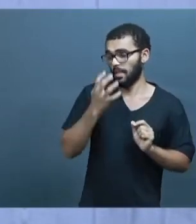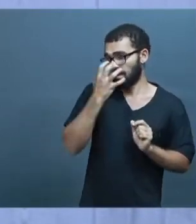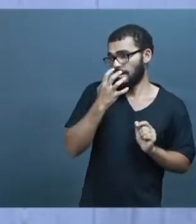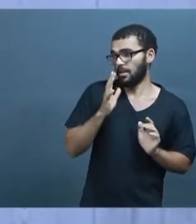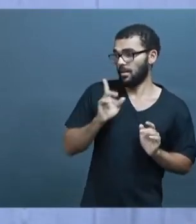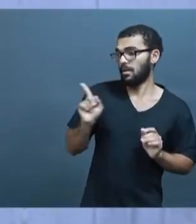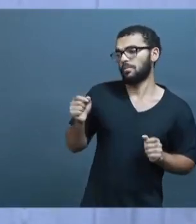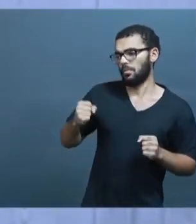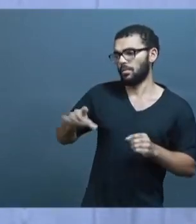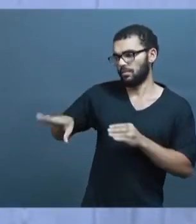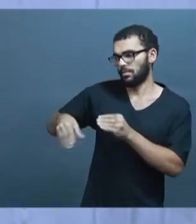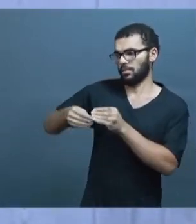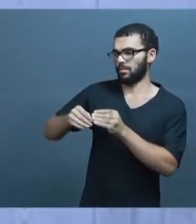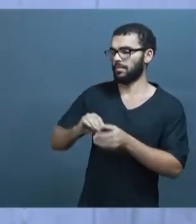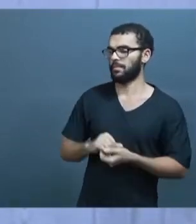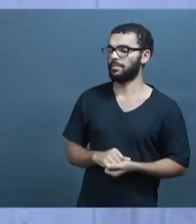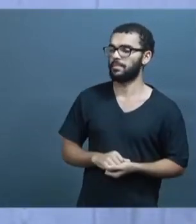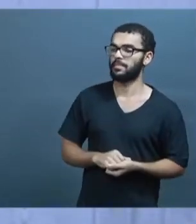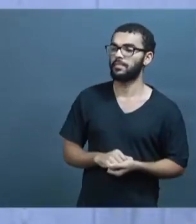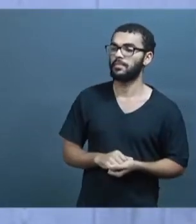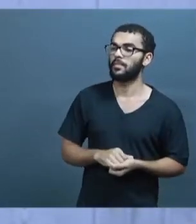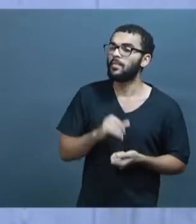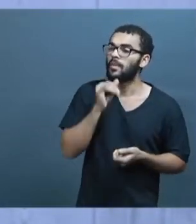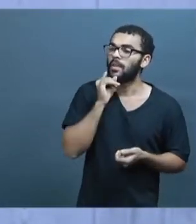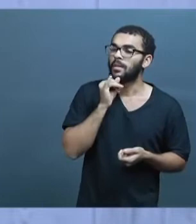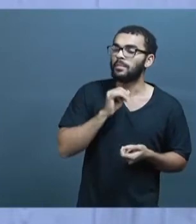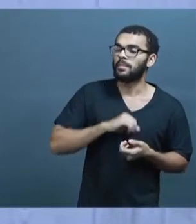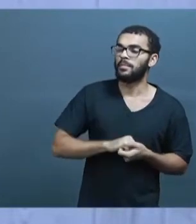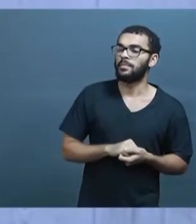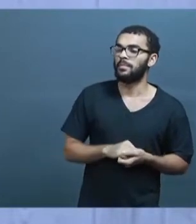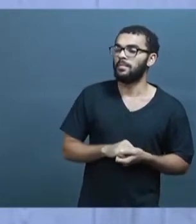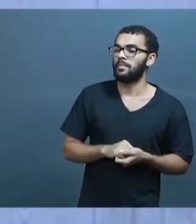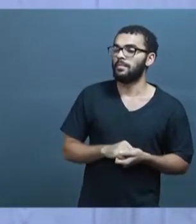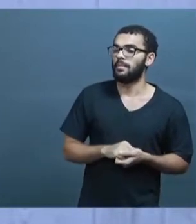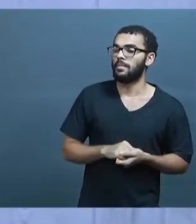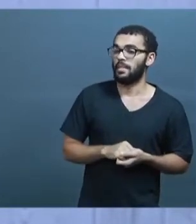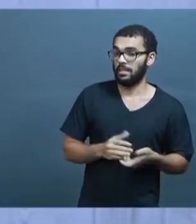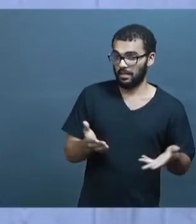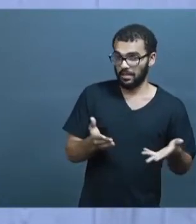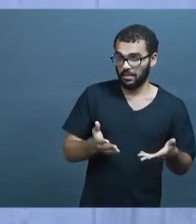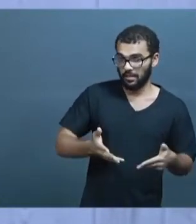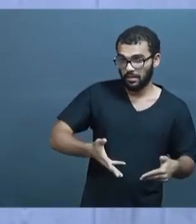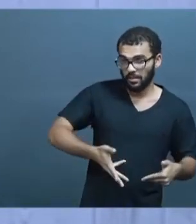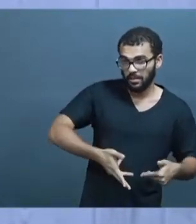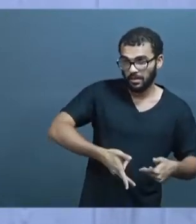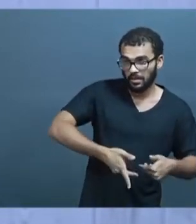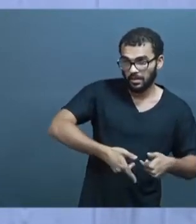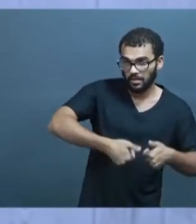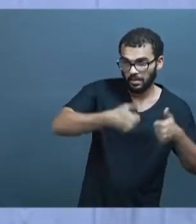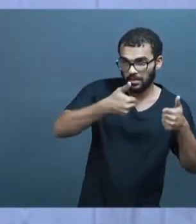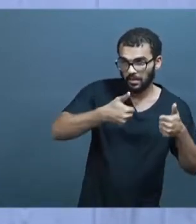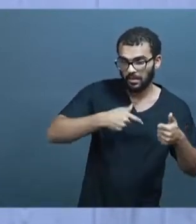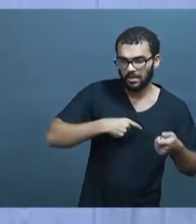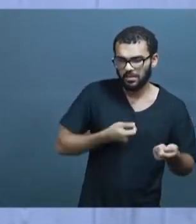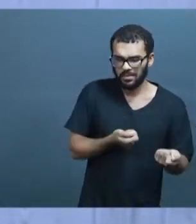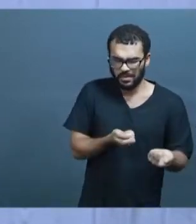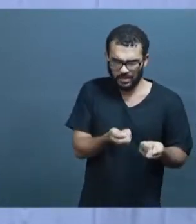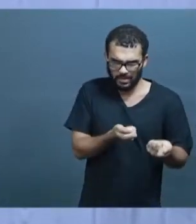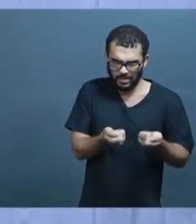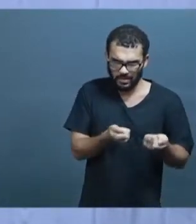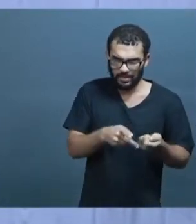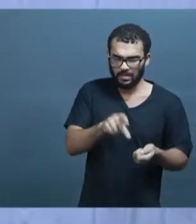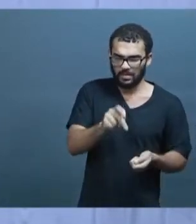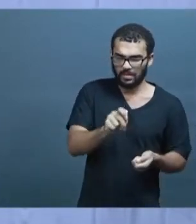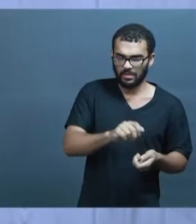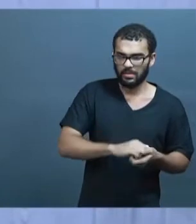colaborar com isso. É que também vejo, o fato de você melhorar agora, ou seja, melhorar o gasto com previdência, não